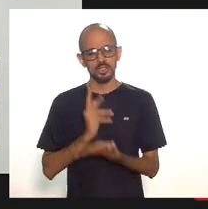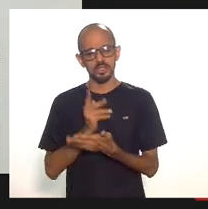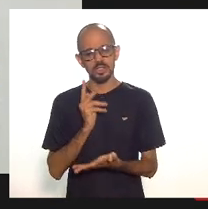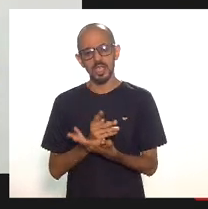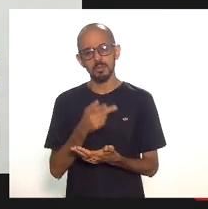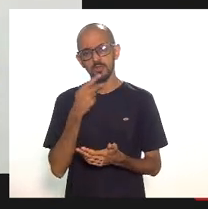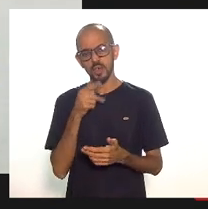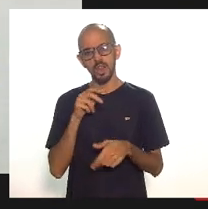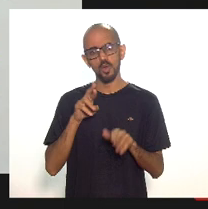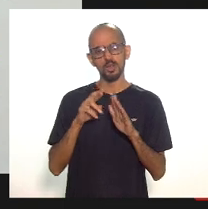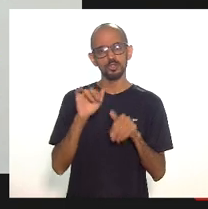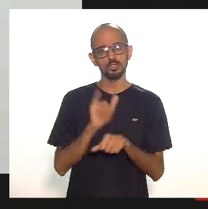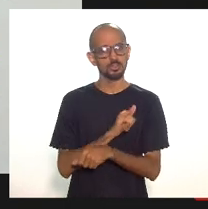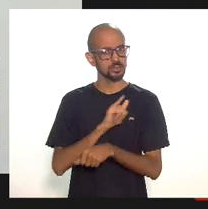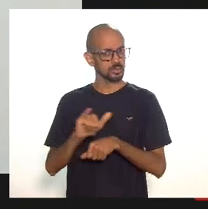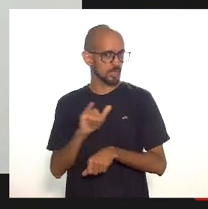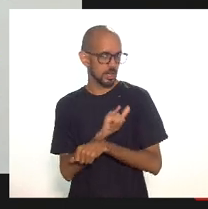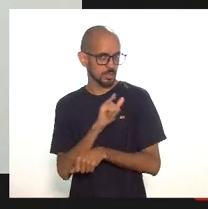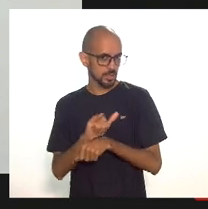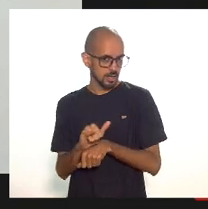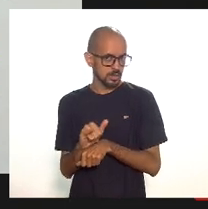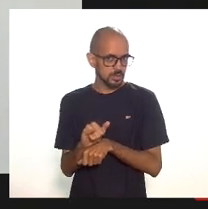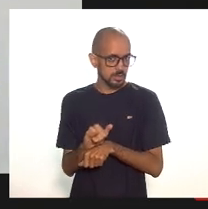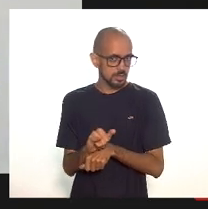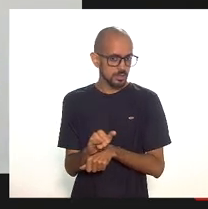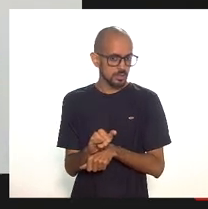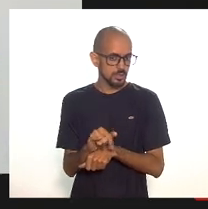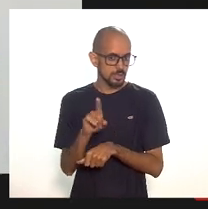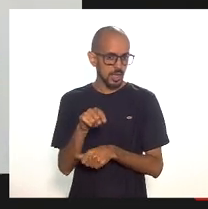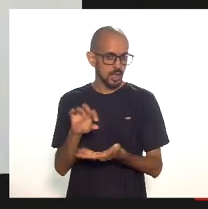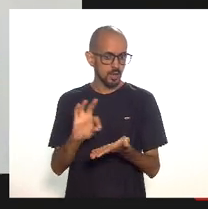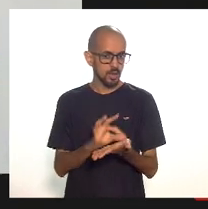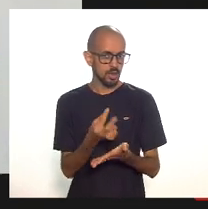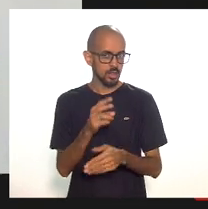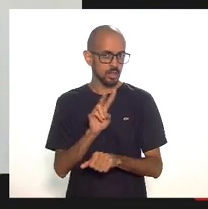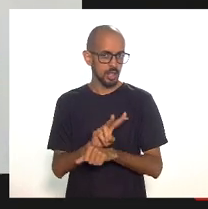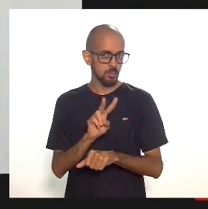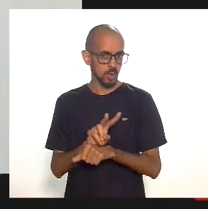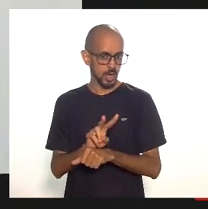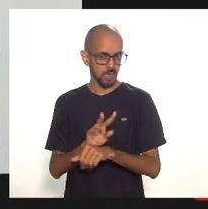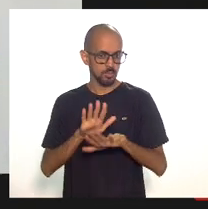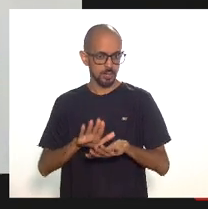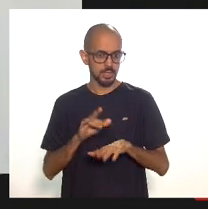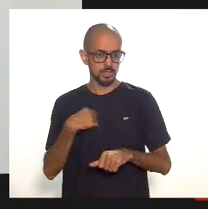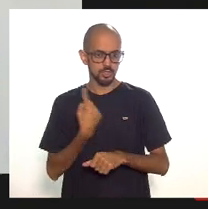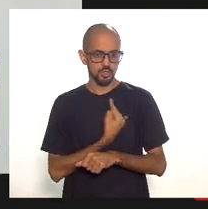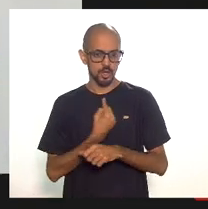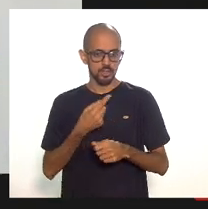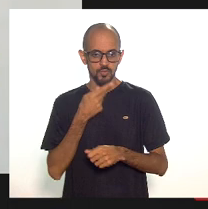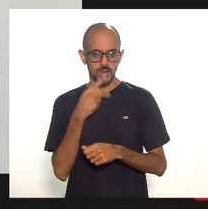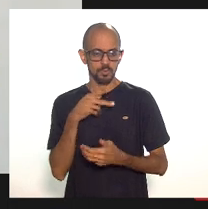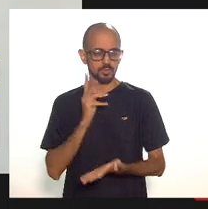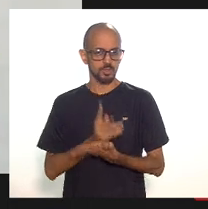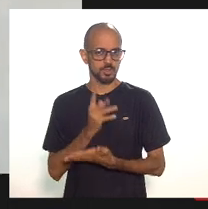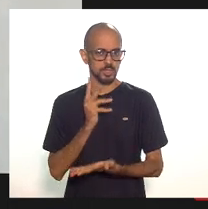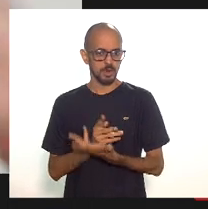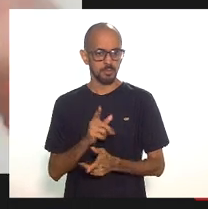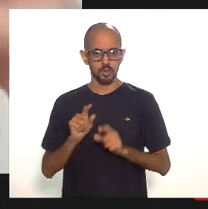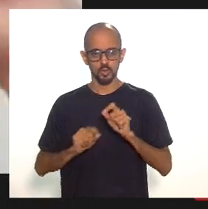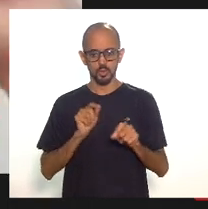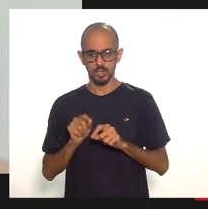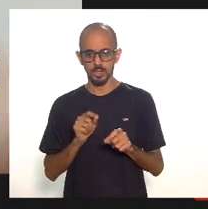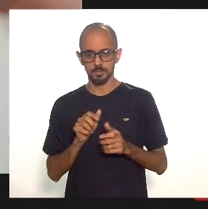medidas paliativas para esses hospitais, né, que são os contratos temporários, né, e a gente pouco fala, porque a gente